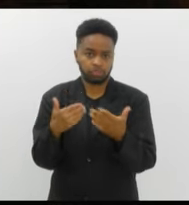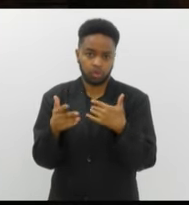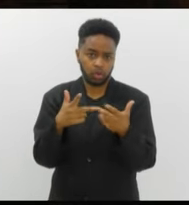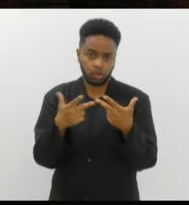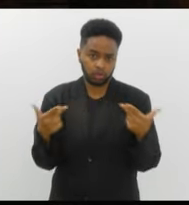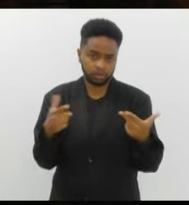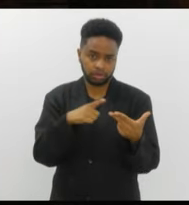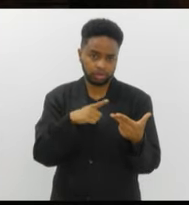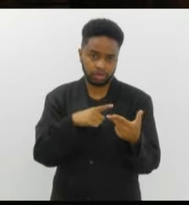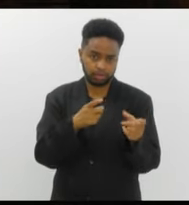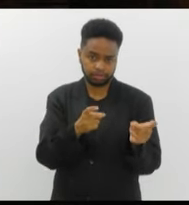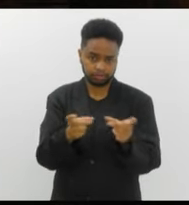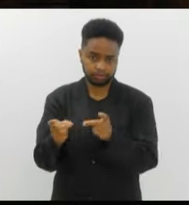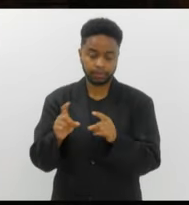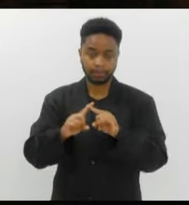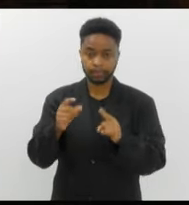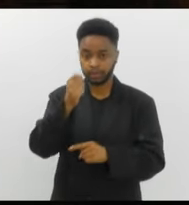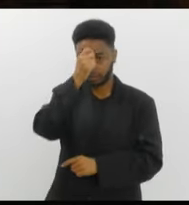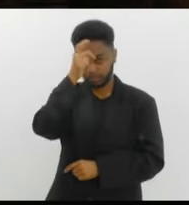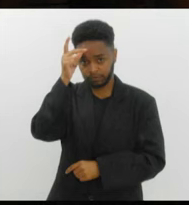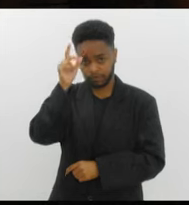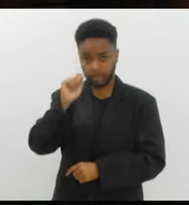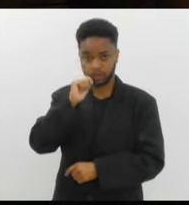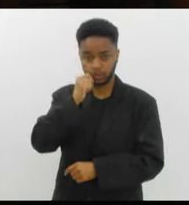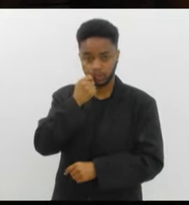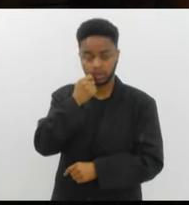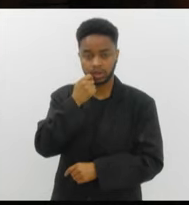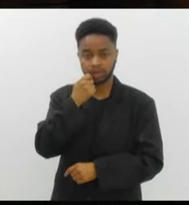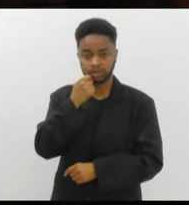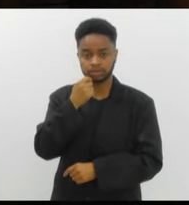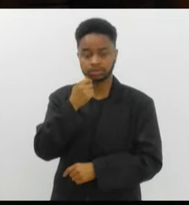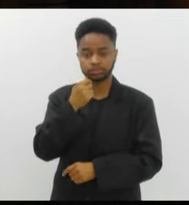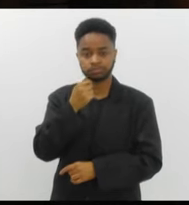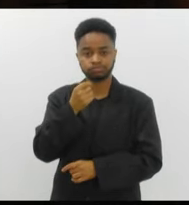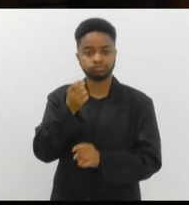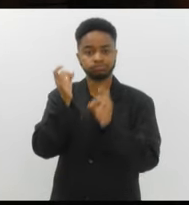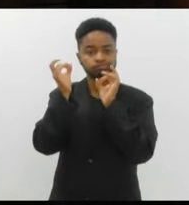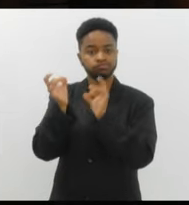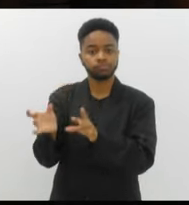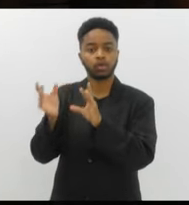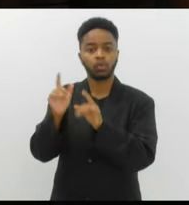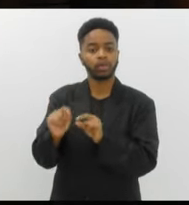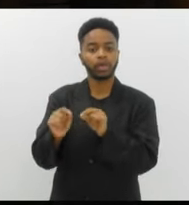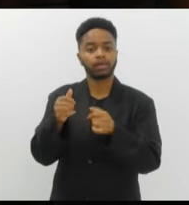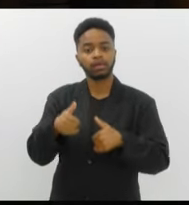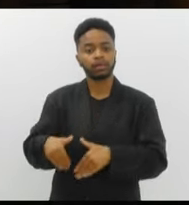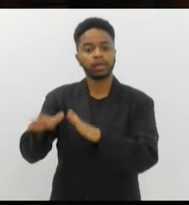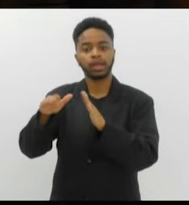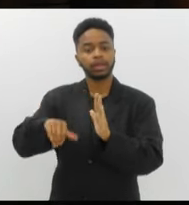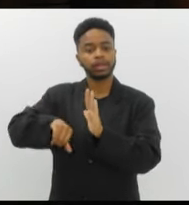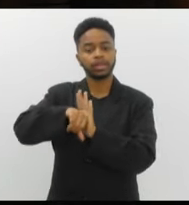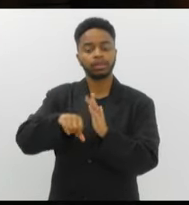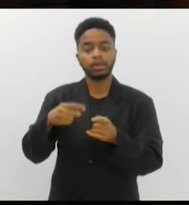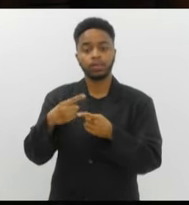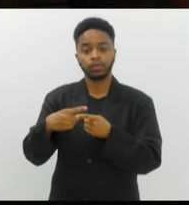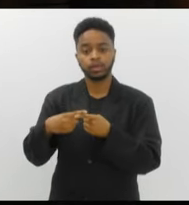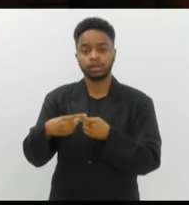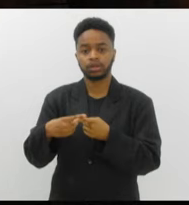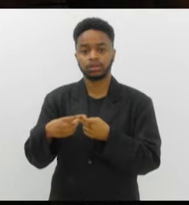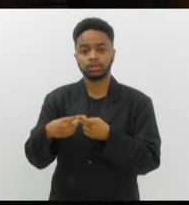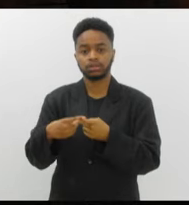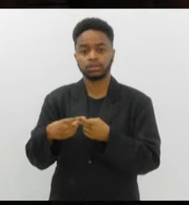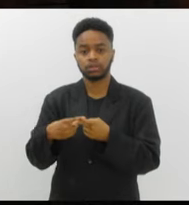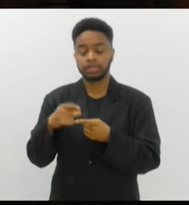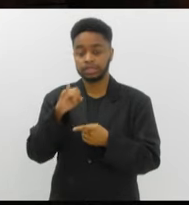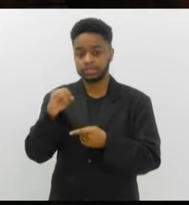vender. E o prefeito Eduardo Paes joga esse ambulante para a criminalidade. Porque a partir do momento que ele